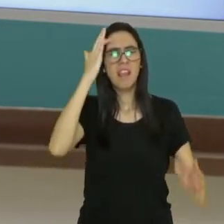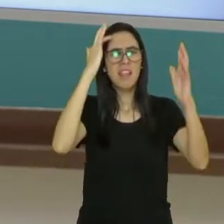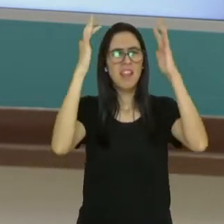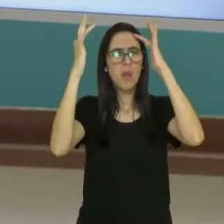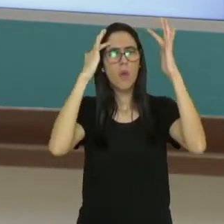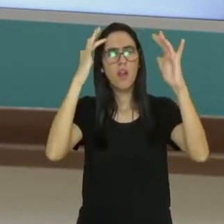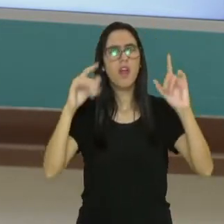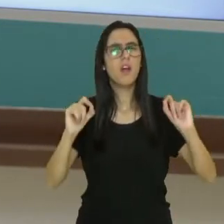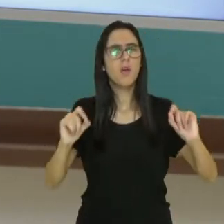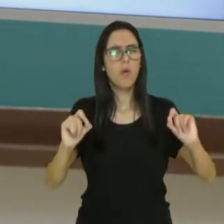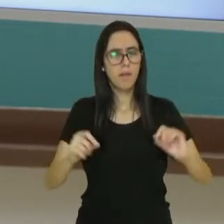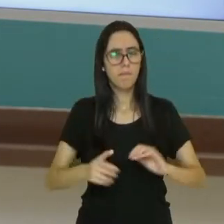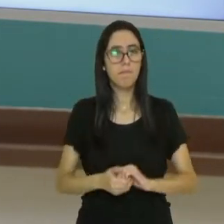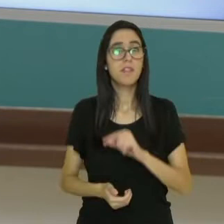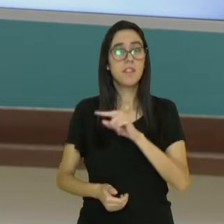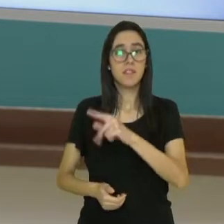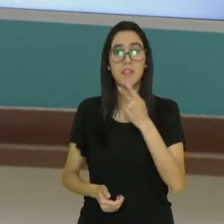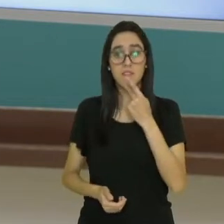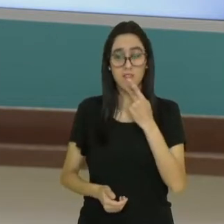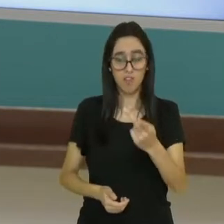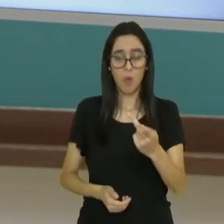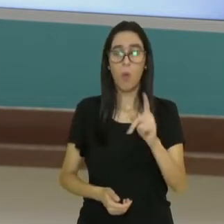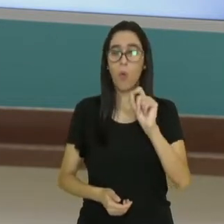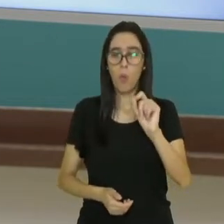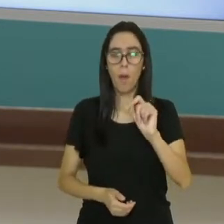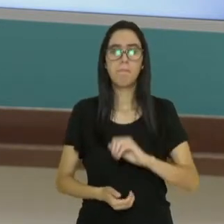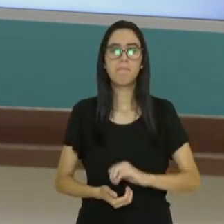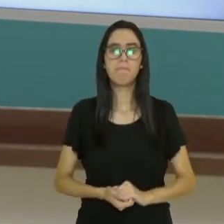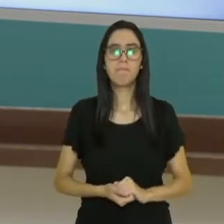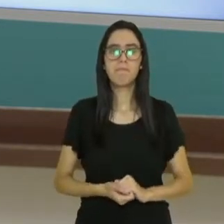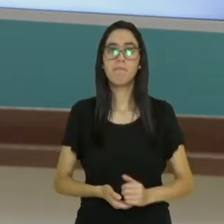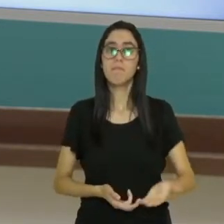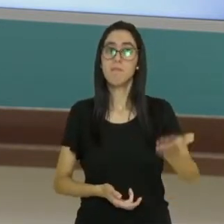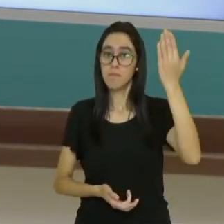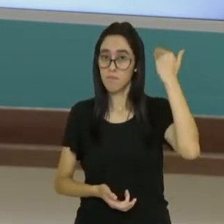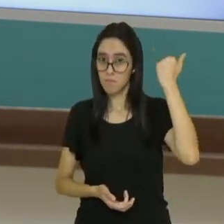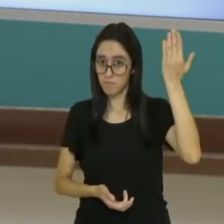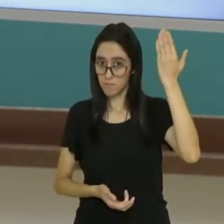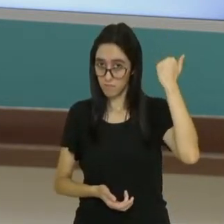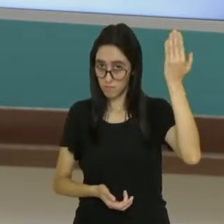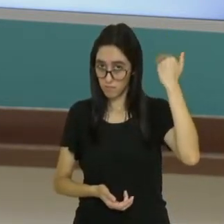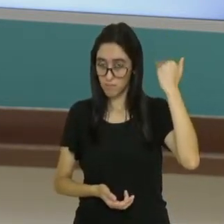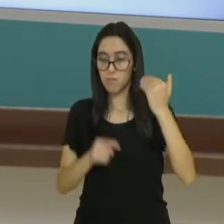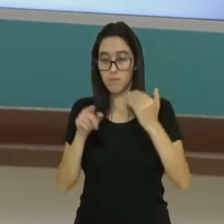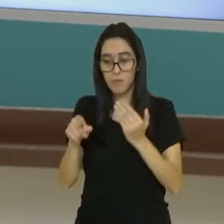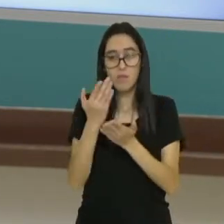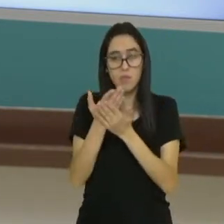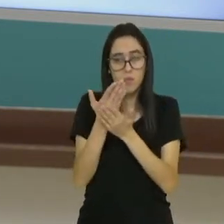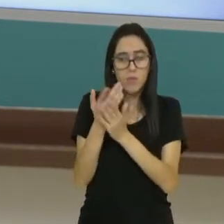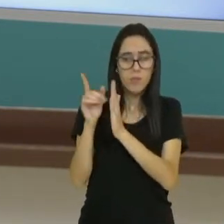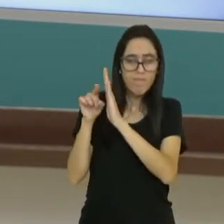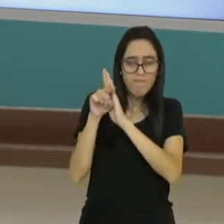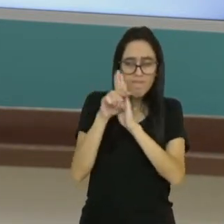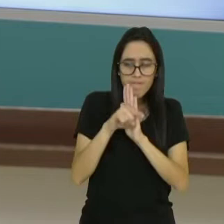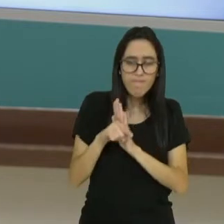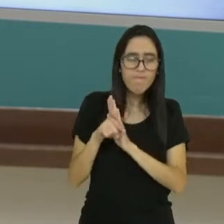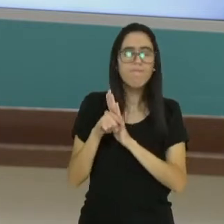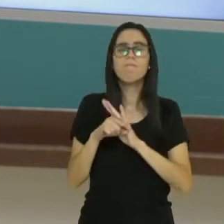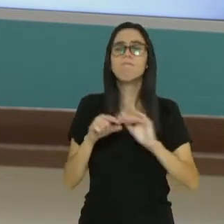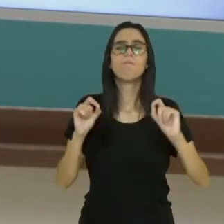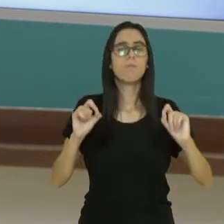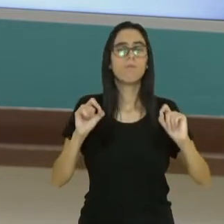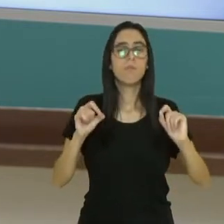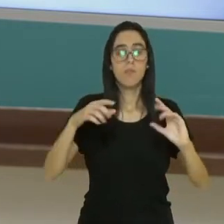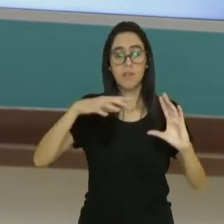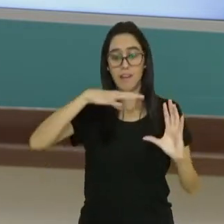cientista? Então, ele diz que a partir da deriva continental, desses estudos desenvolvidos, a